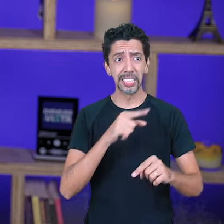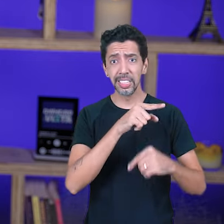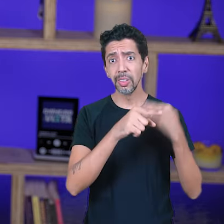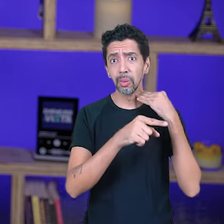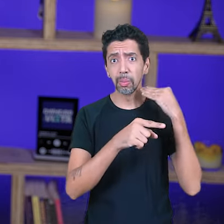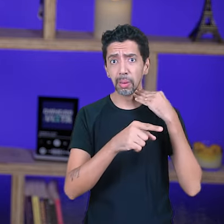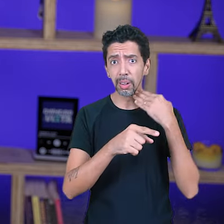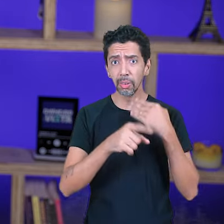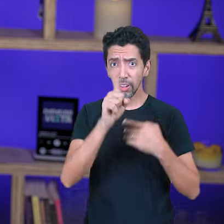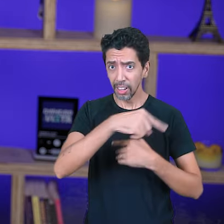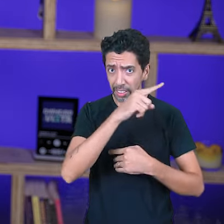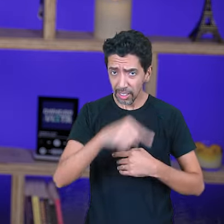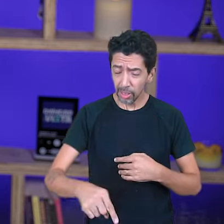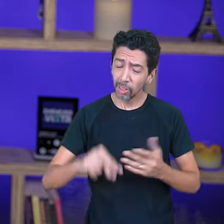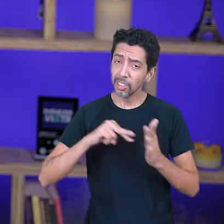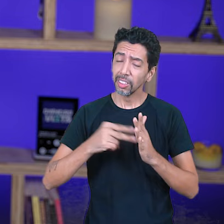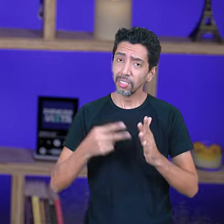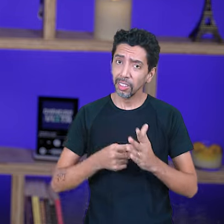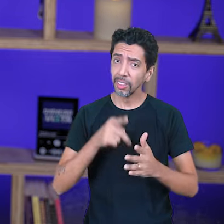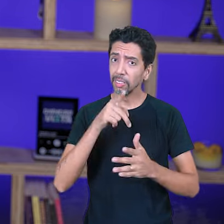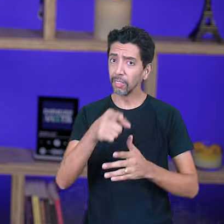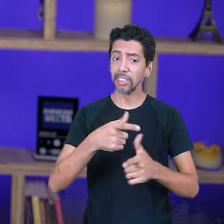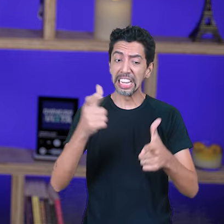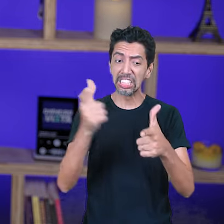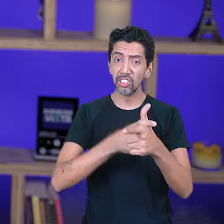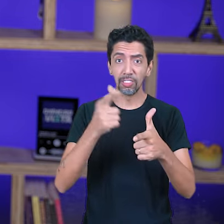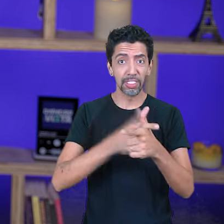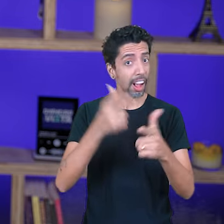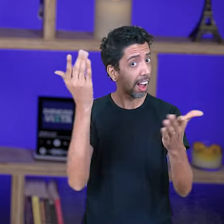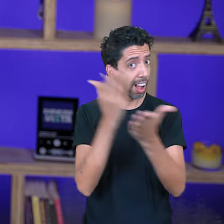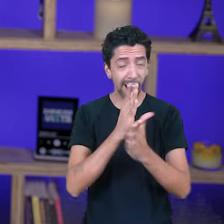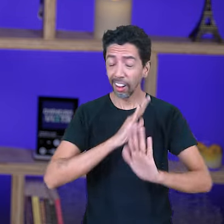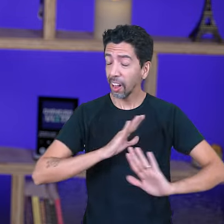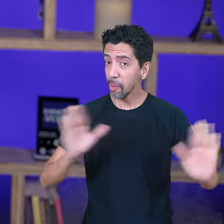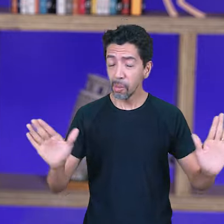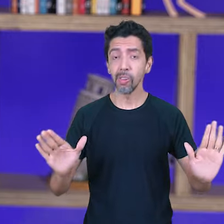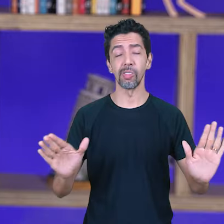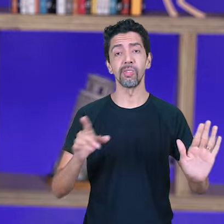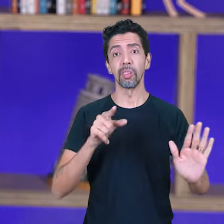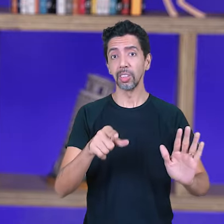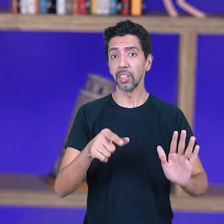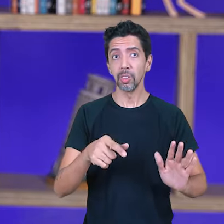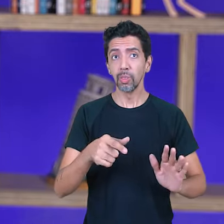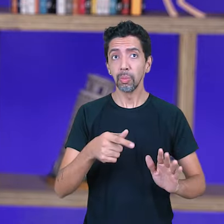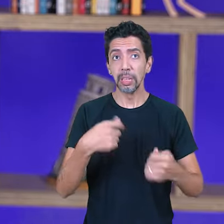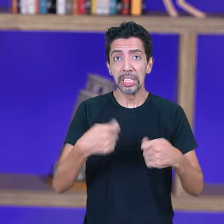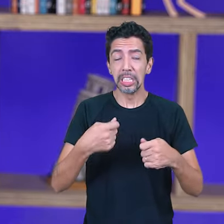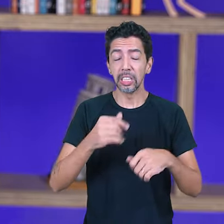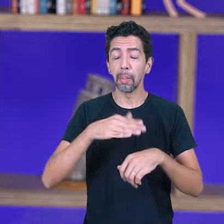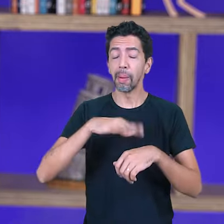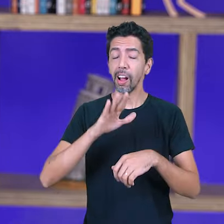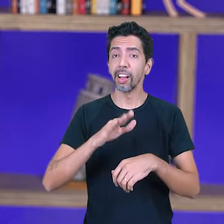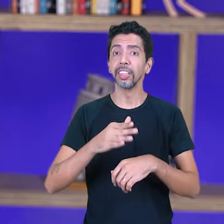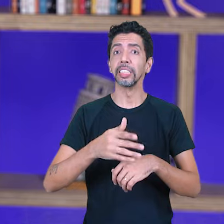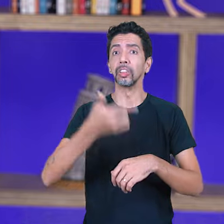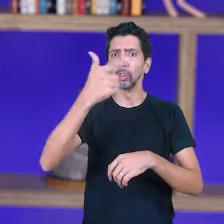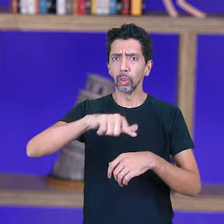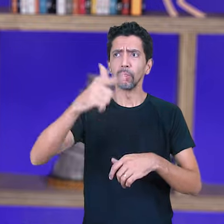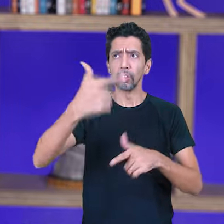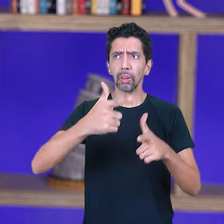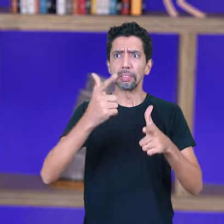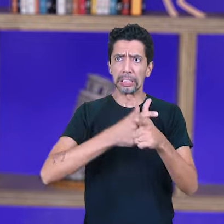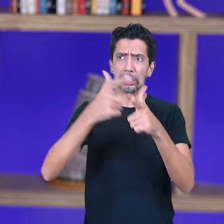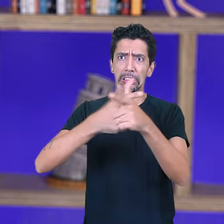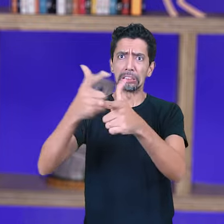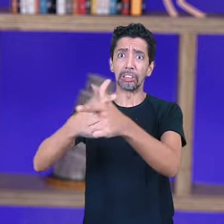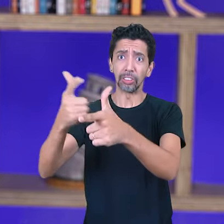não ter mais dívidas a não consumir crédito que você não vai Honrar esse é o caminho para que você possa realmente